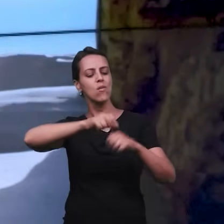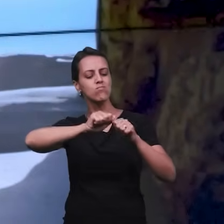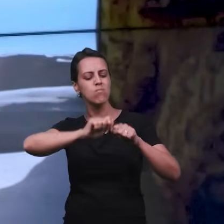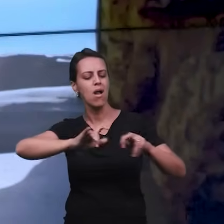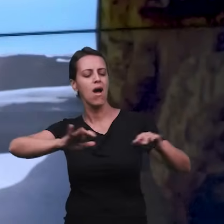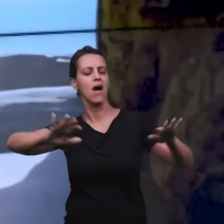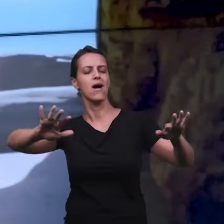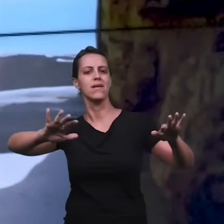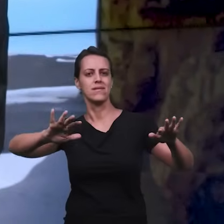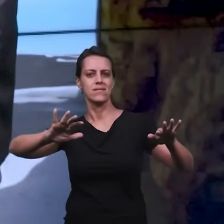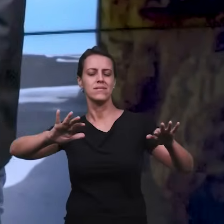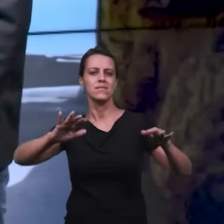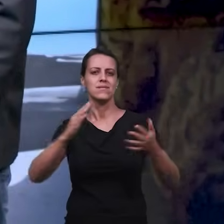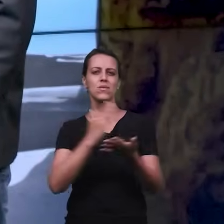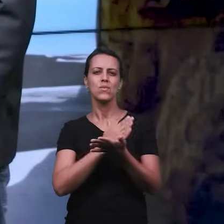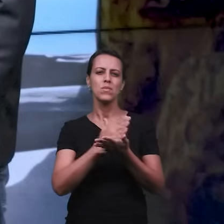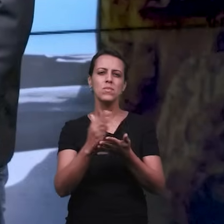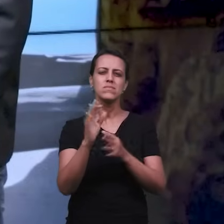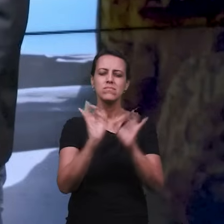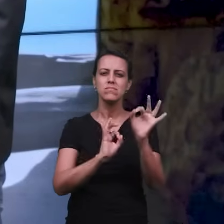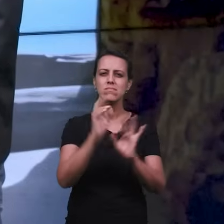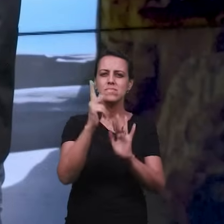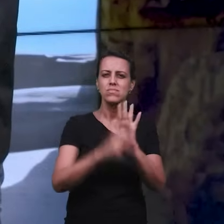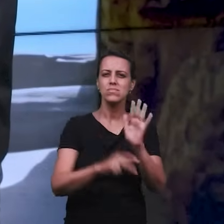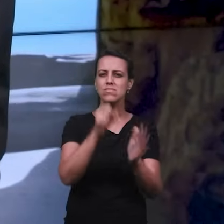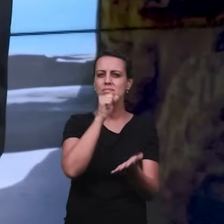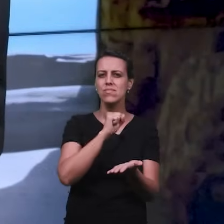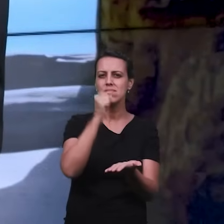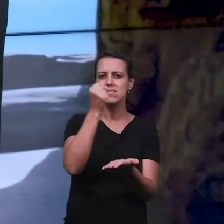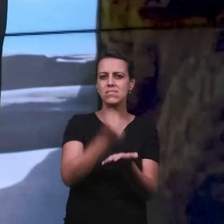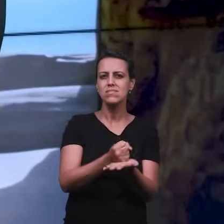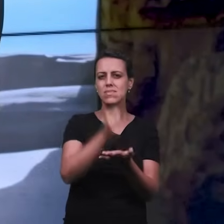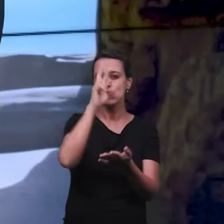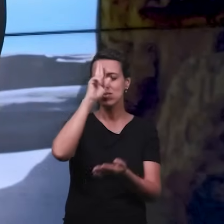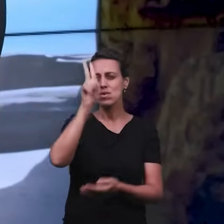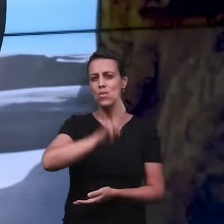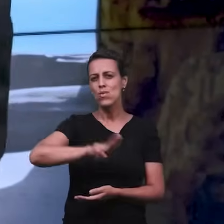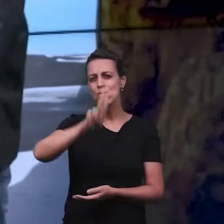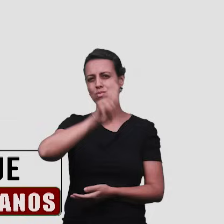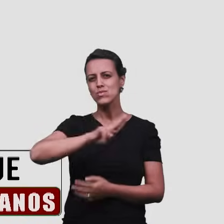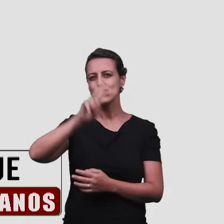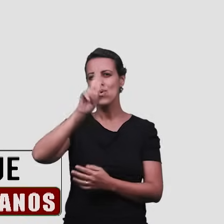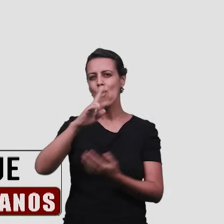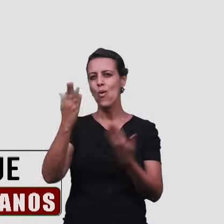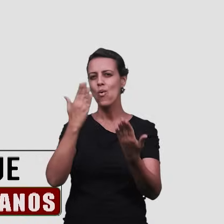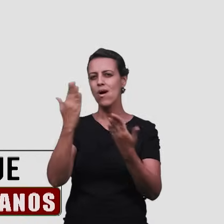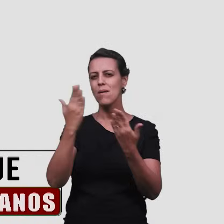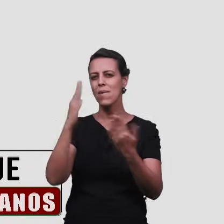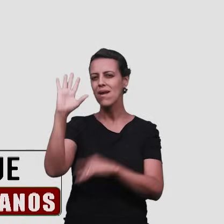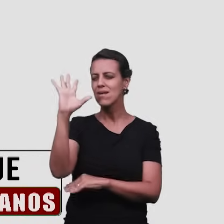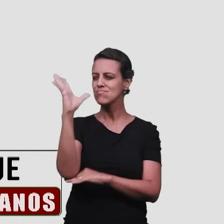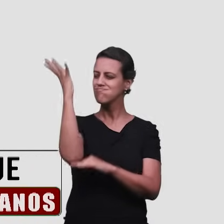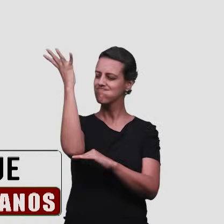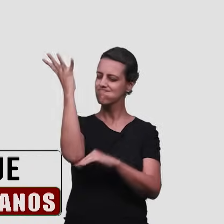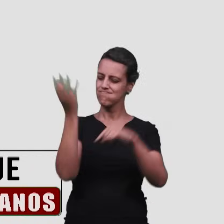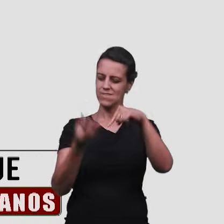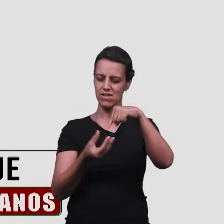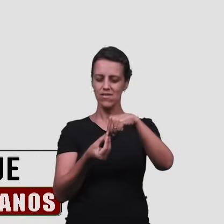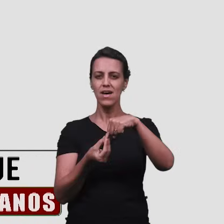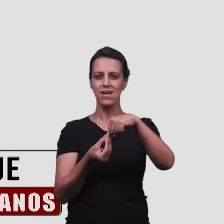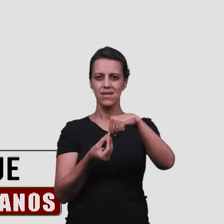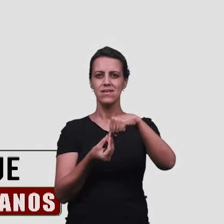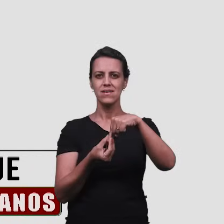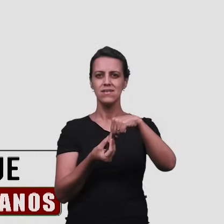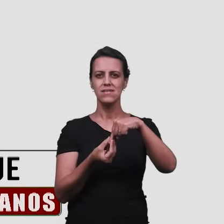Então começou aqui o projeto do Velho Testamento e o Senhor usou a figura da figueira. Nos 3 anos do seu ministério, ele